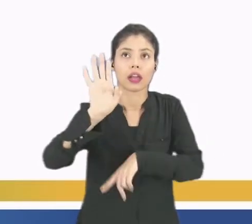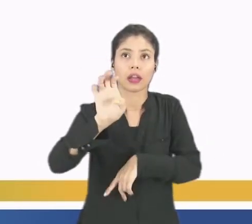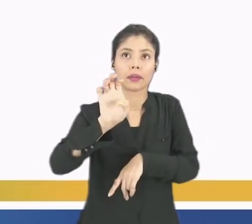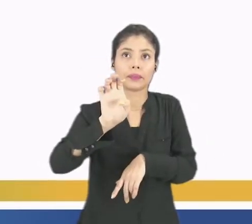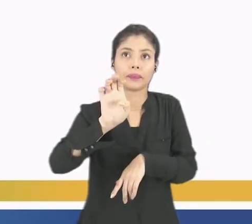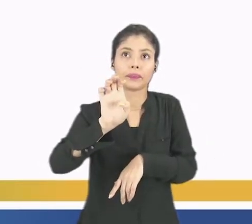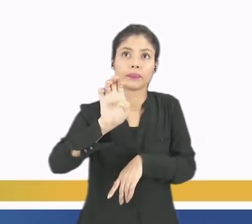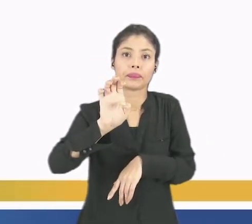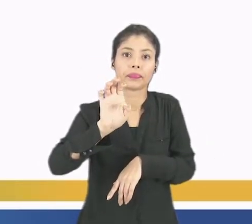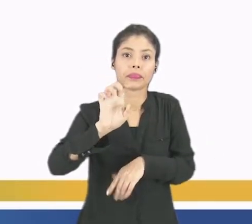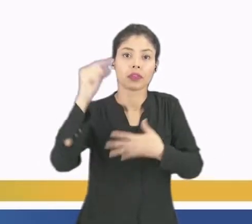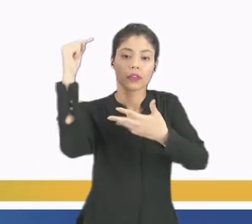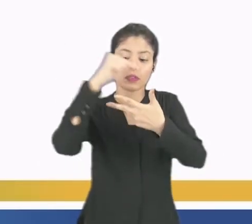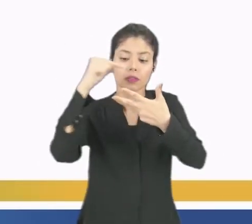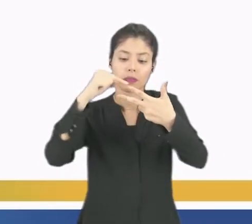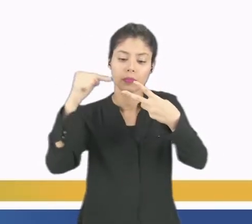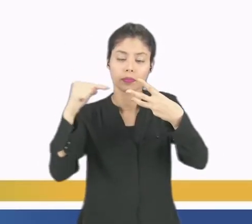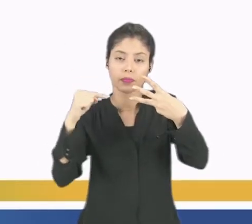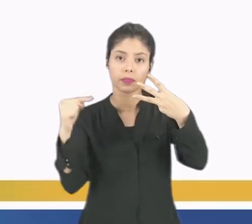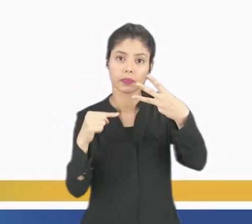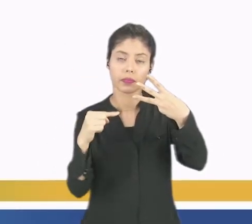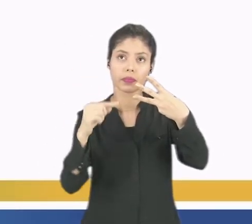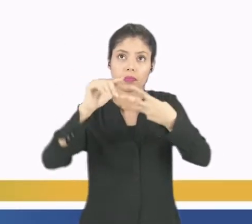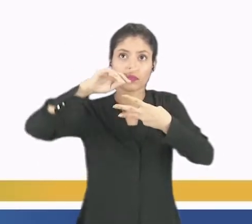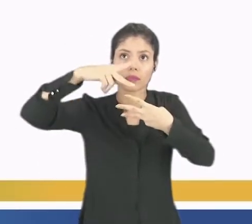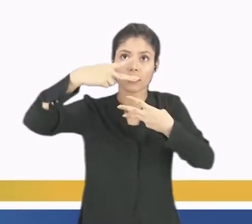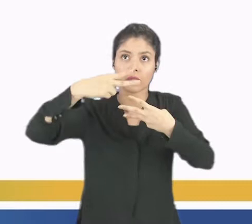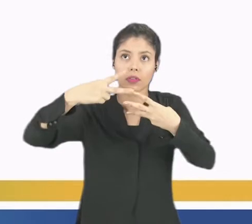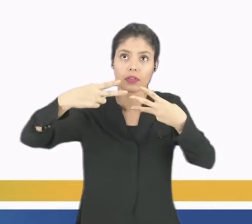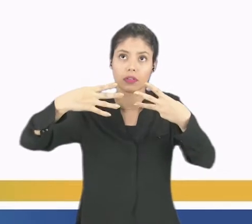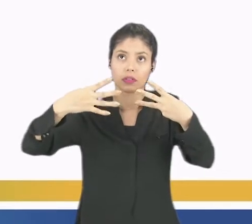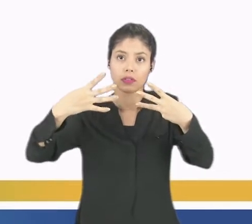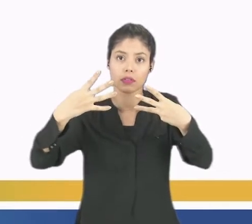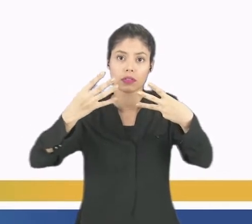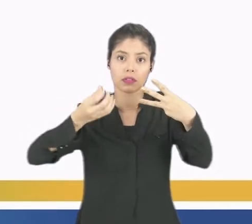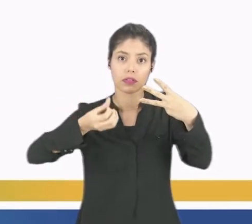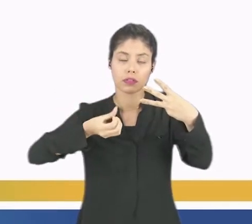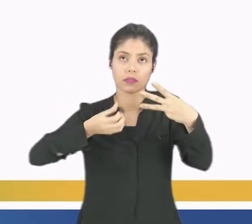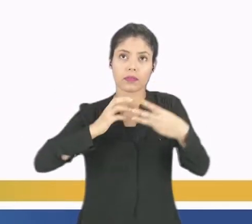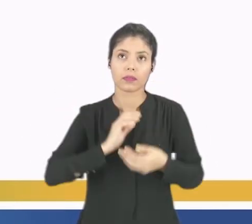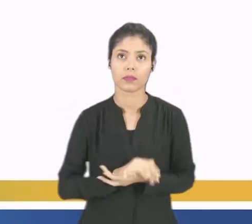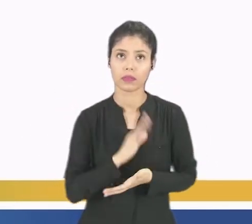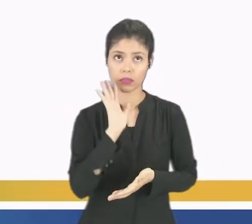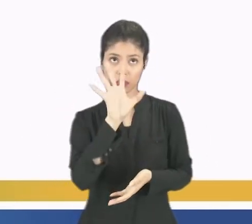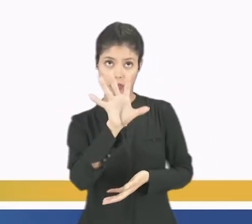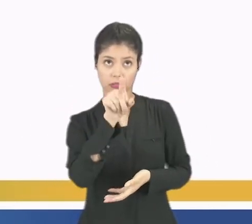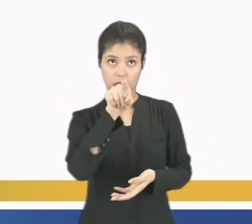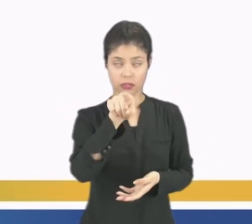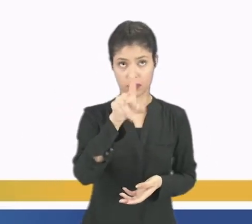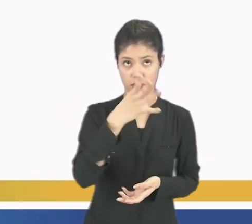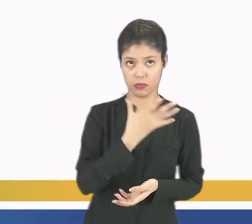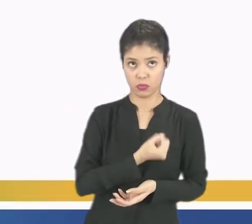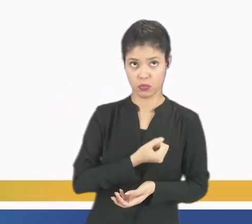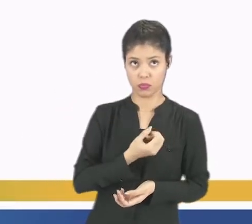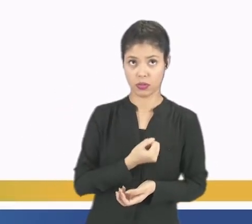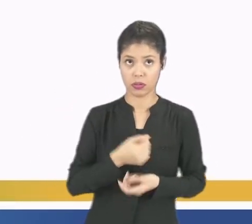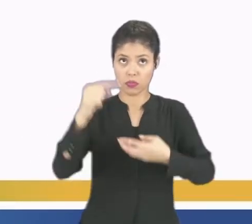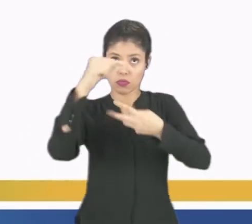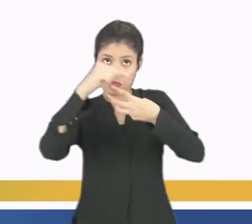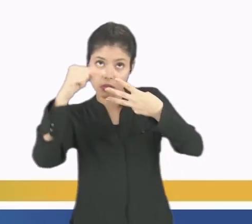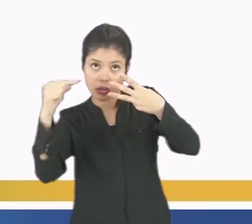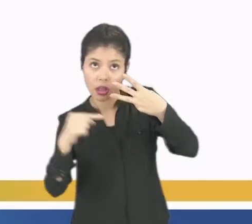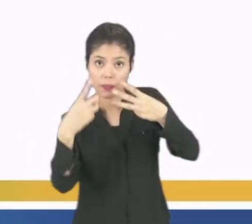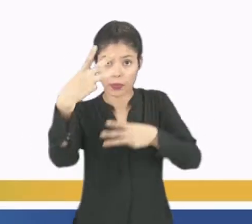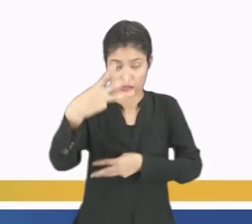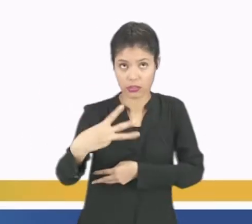os elementos que são pares são 2, 4 e 6, conforme já comentamos. Assim, o número de elementos desse evento